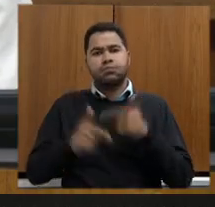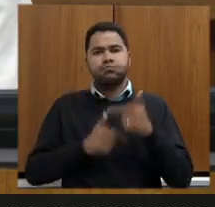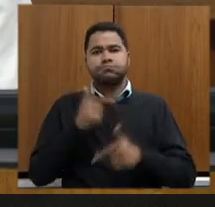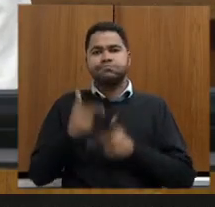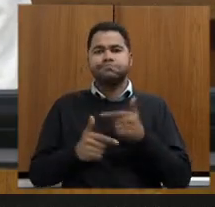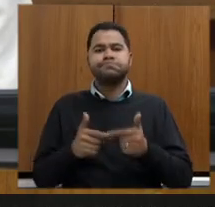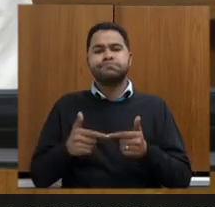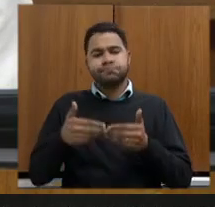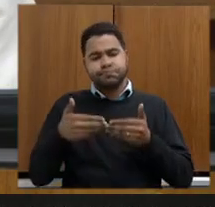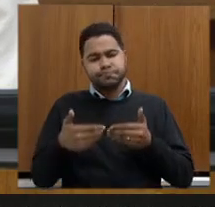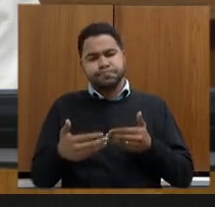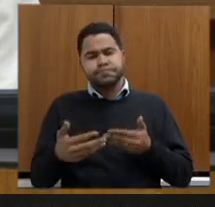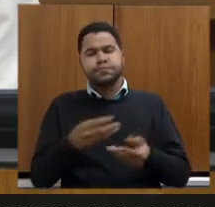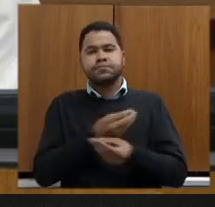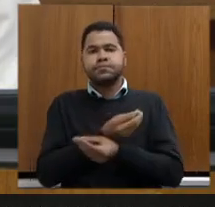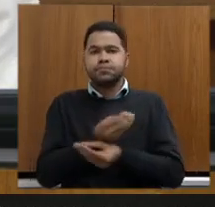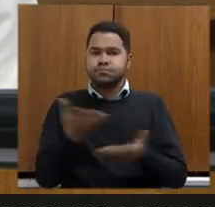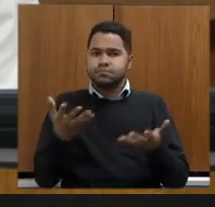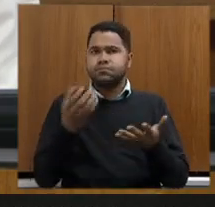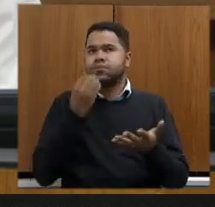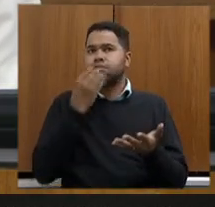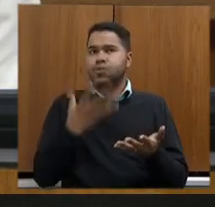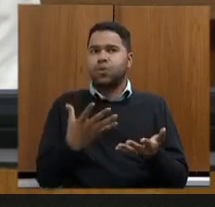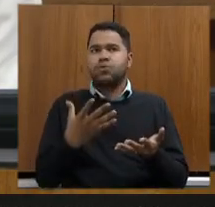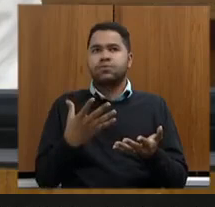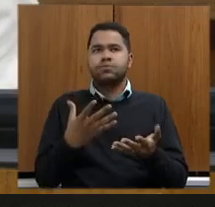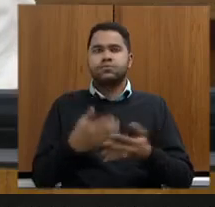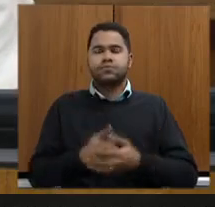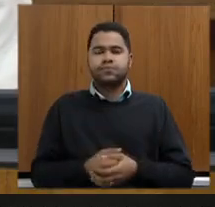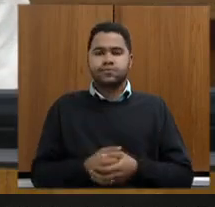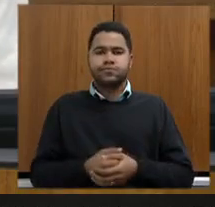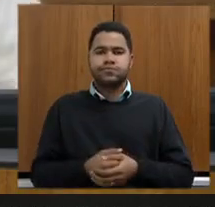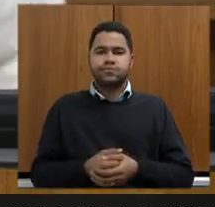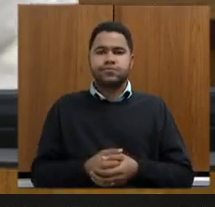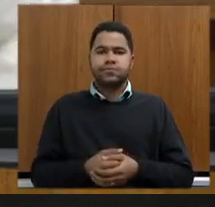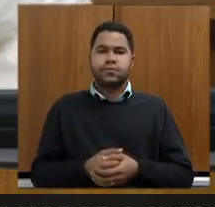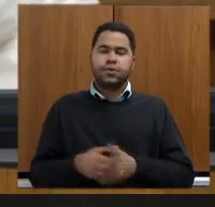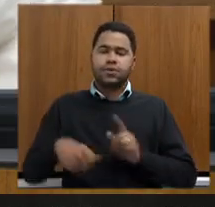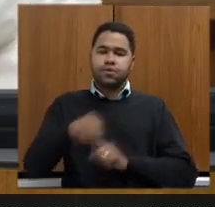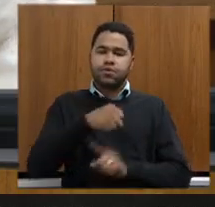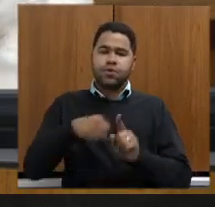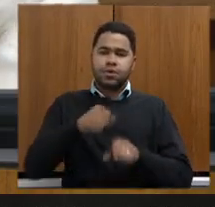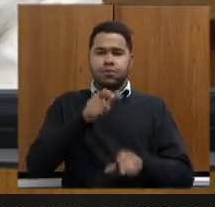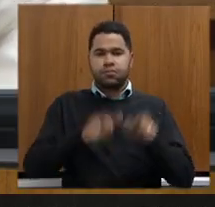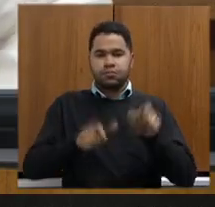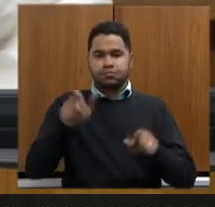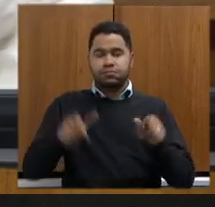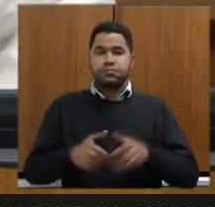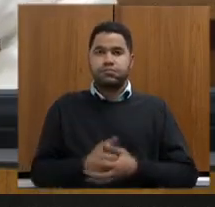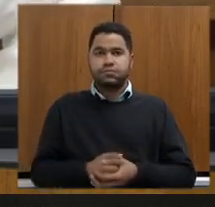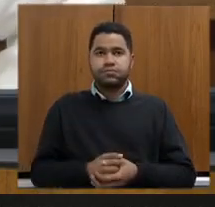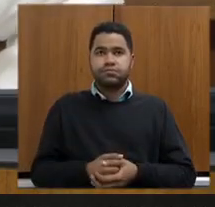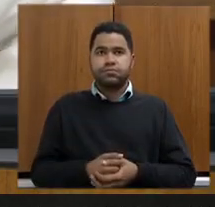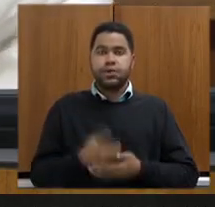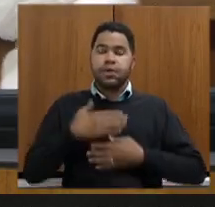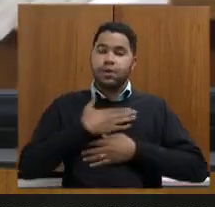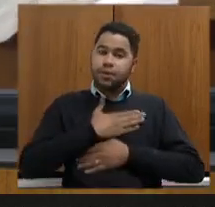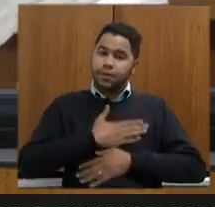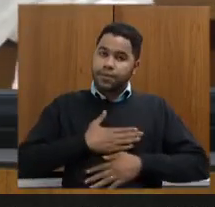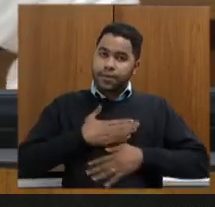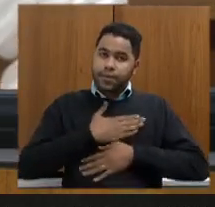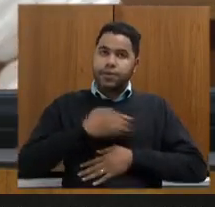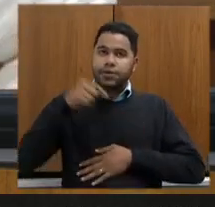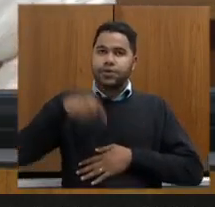será feito e que gerará muitos frutos o que tem sido feito de gerar muitos frutos para a sociedade pelas pessoas é o prazer